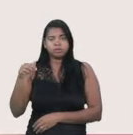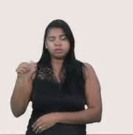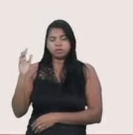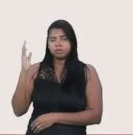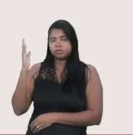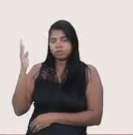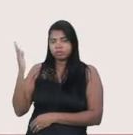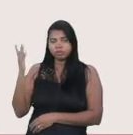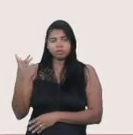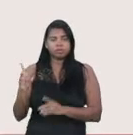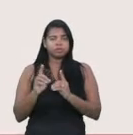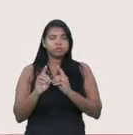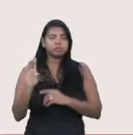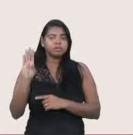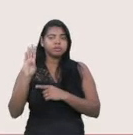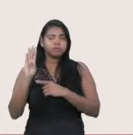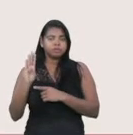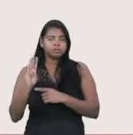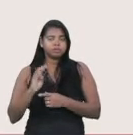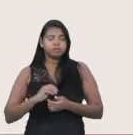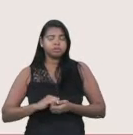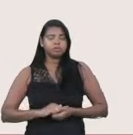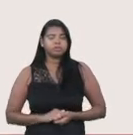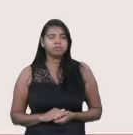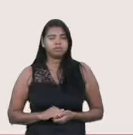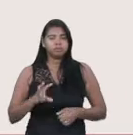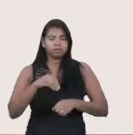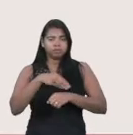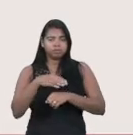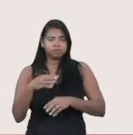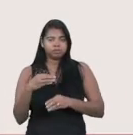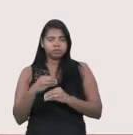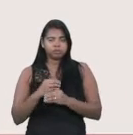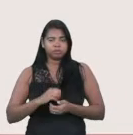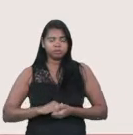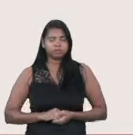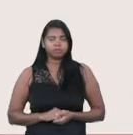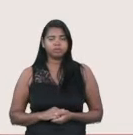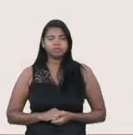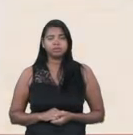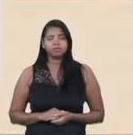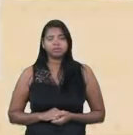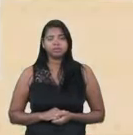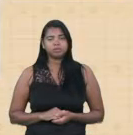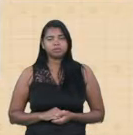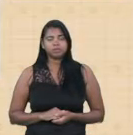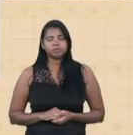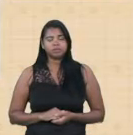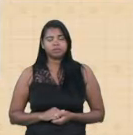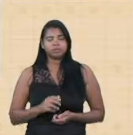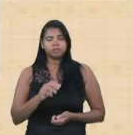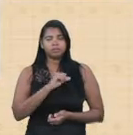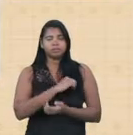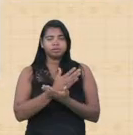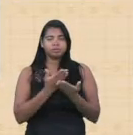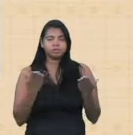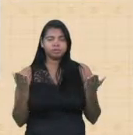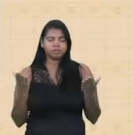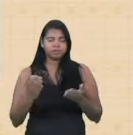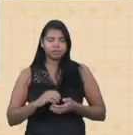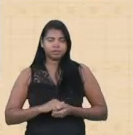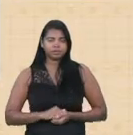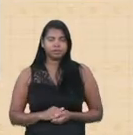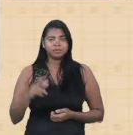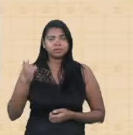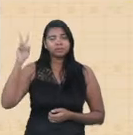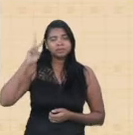qual a distância d em metros da partícula do fio. Meus queridos gafanhotos que estão aí do outro lado,